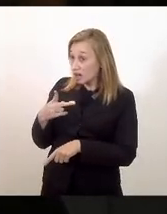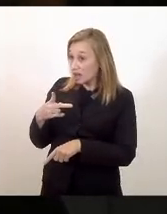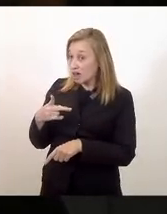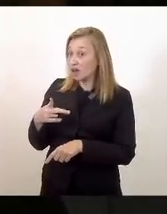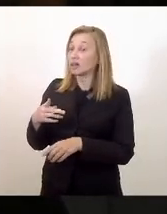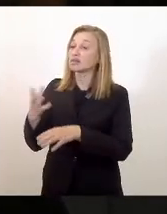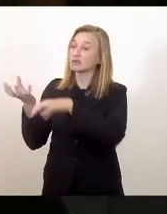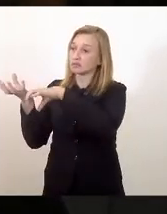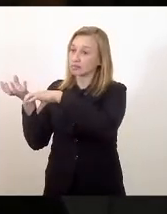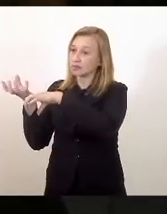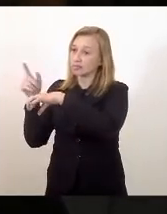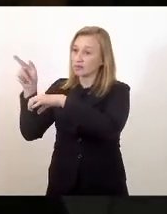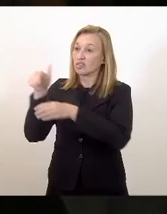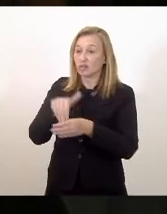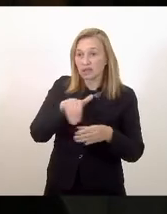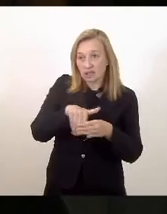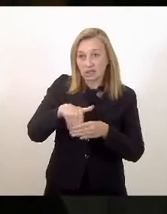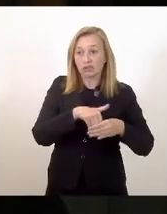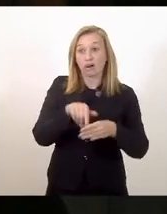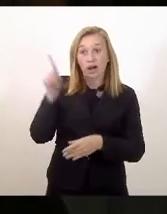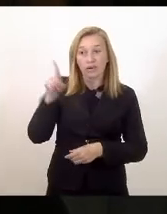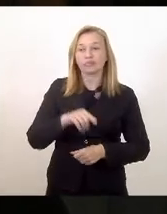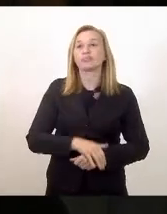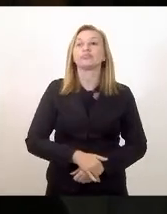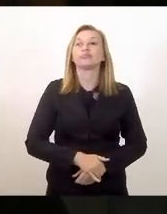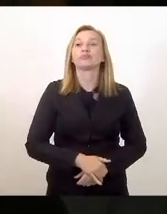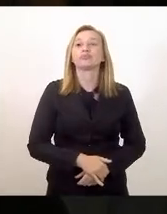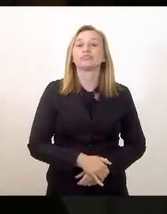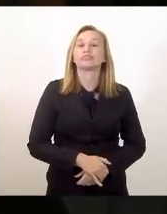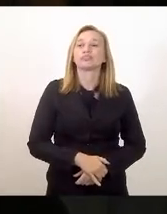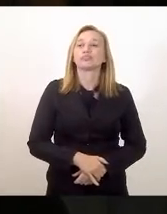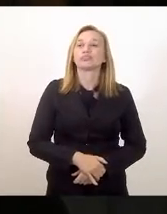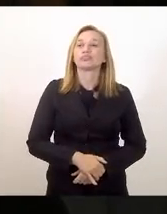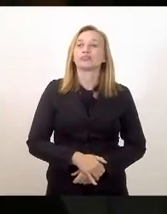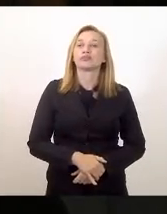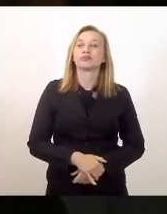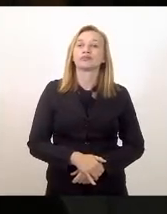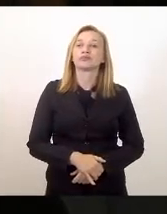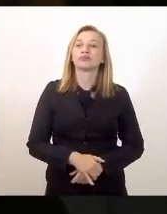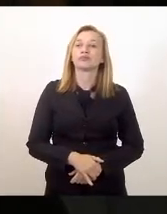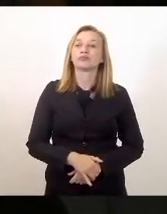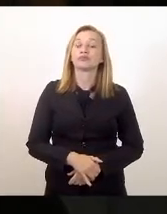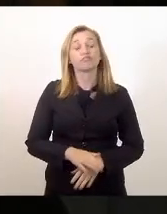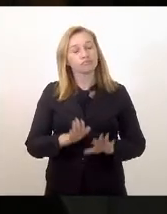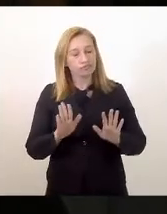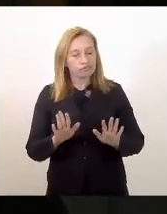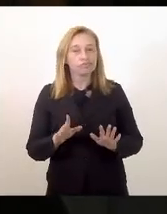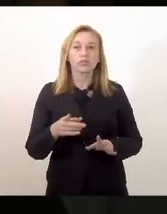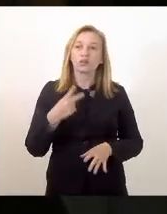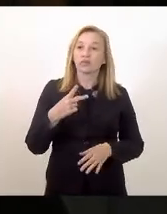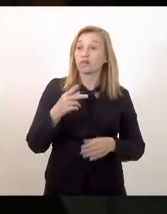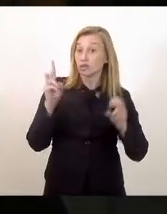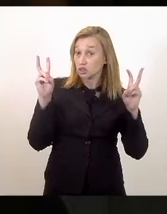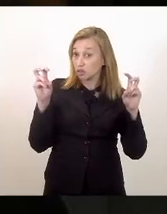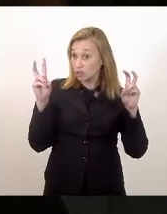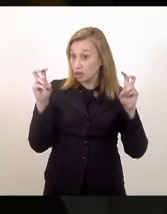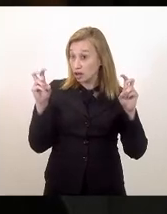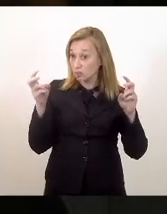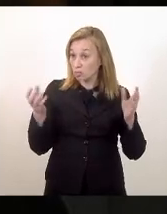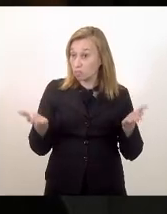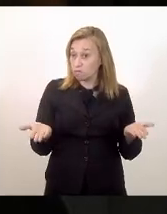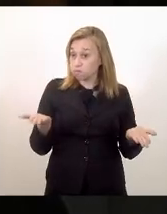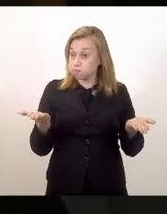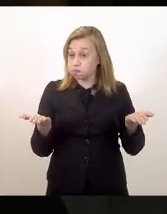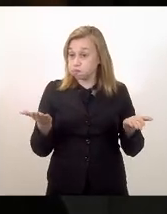desdobrar no Congresso Nacional a respeito das coligações proporcionais, né? Claro que nós estamos falando de temas com pesos